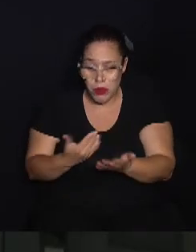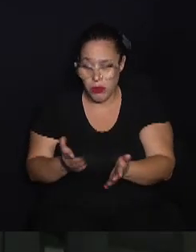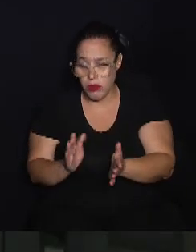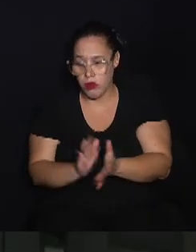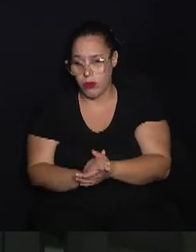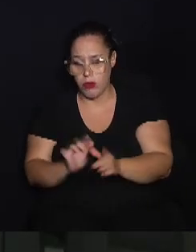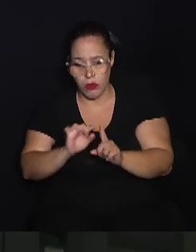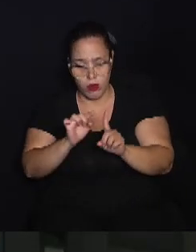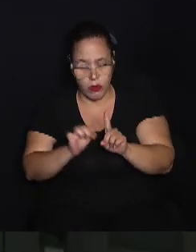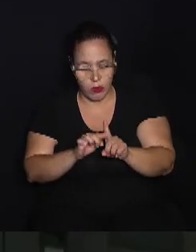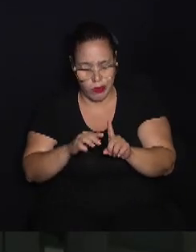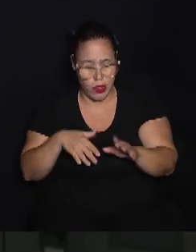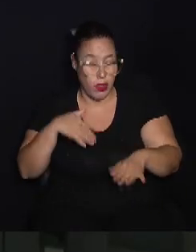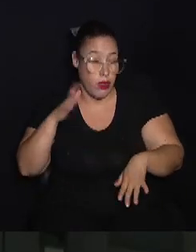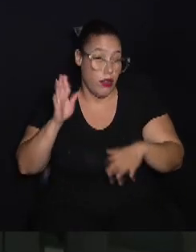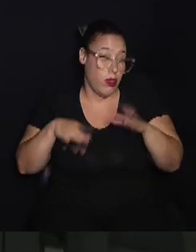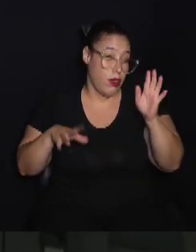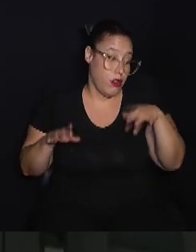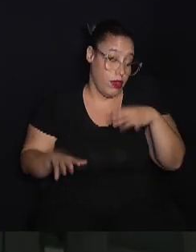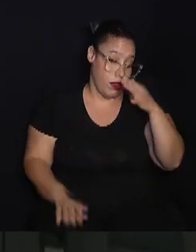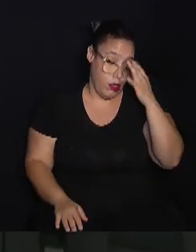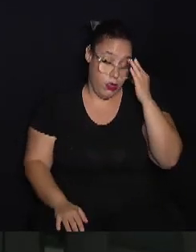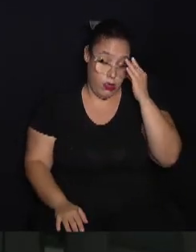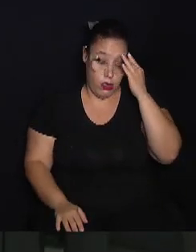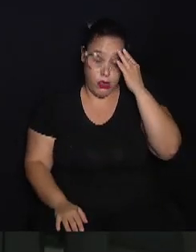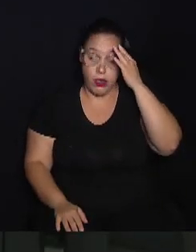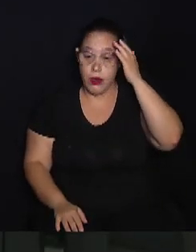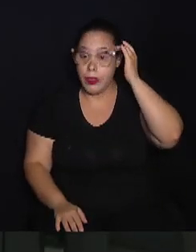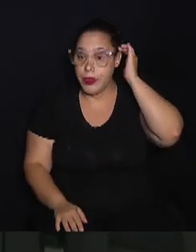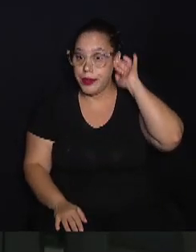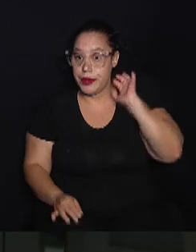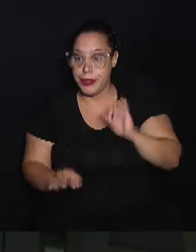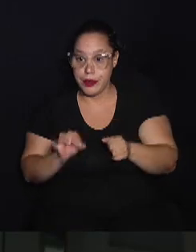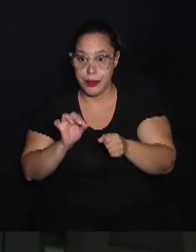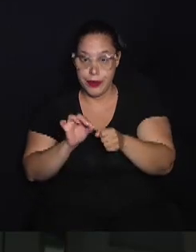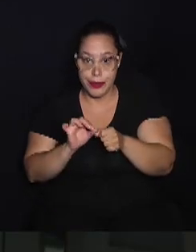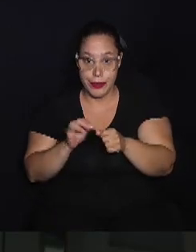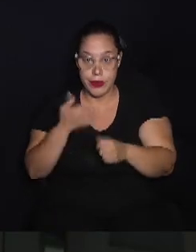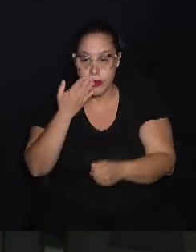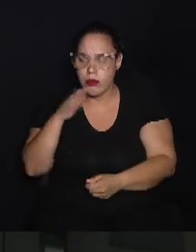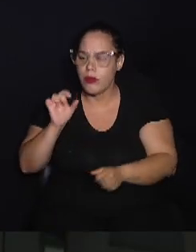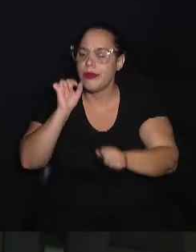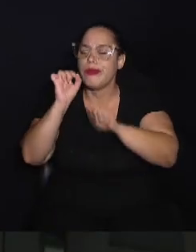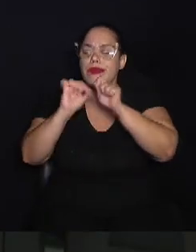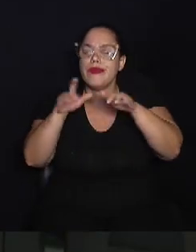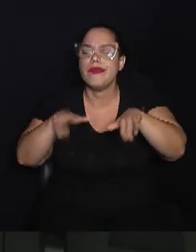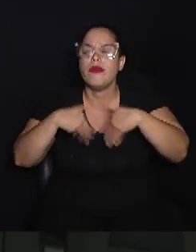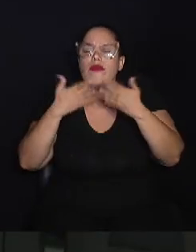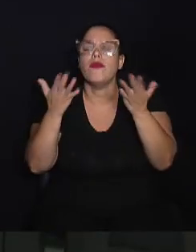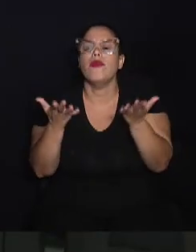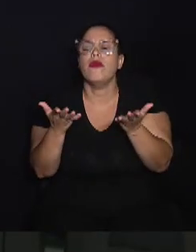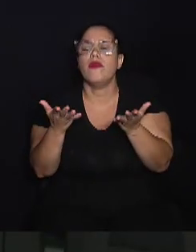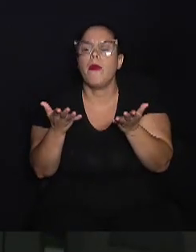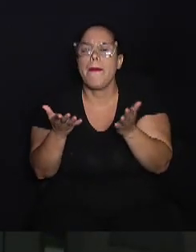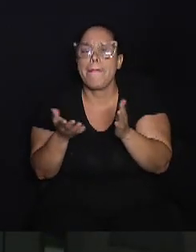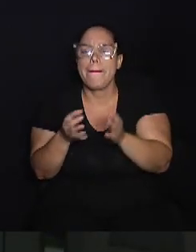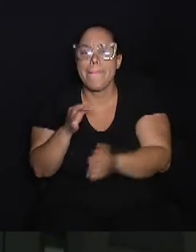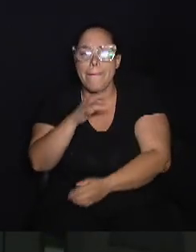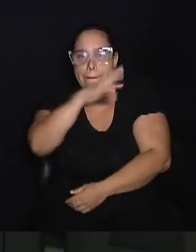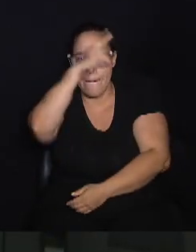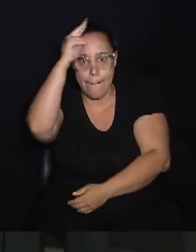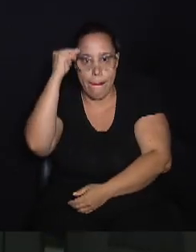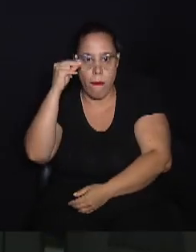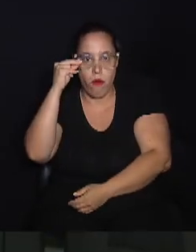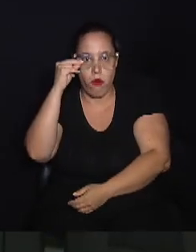de gestante Enfim então a gente nós fizemos esse requerimento justamente para saber qual por qual motivo o prefeito da